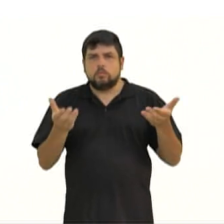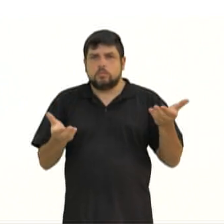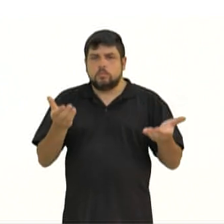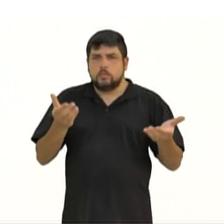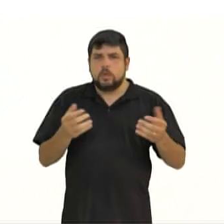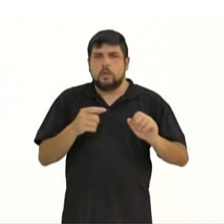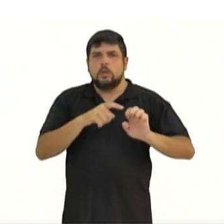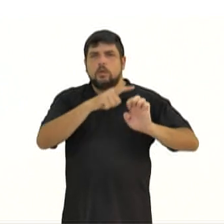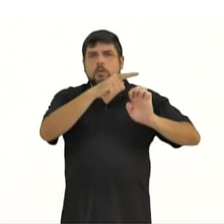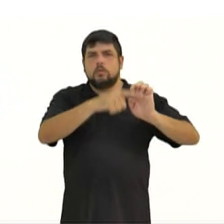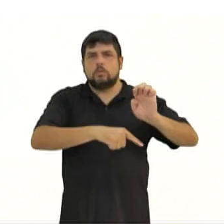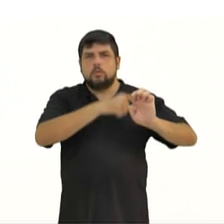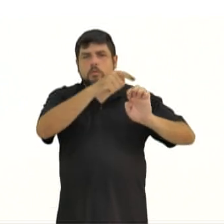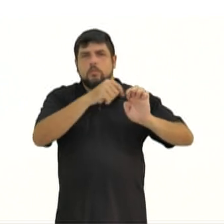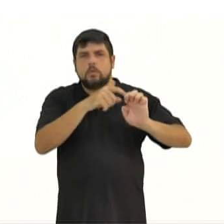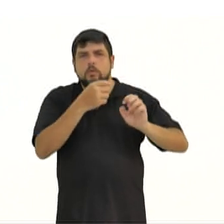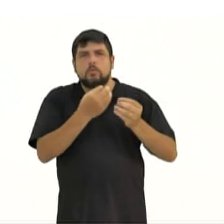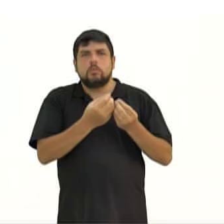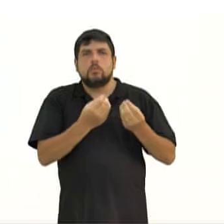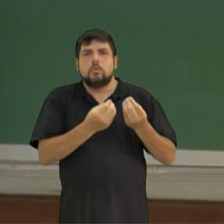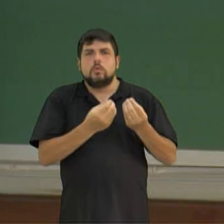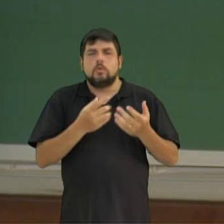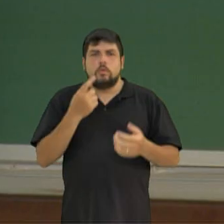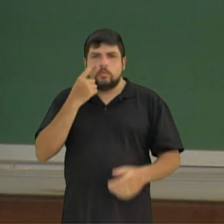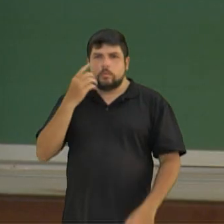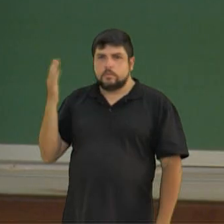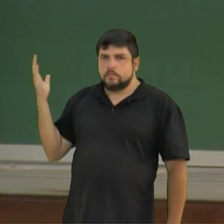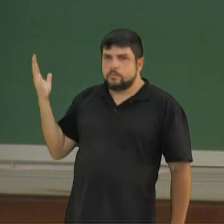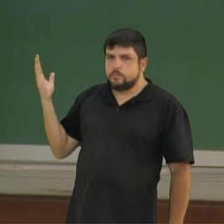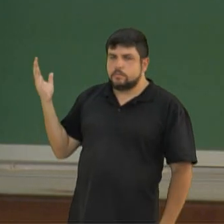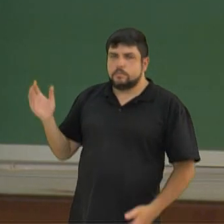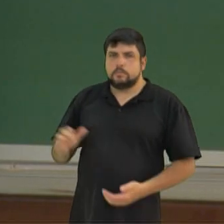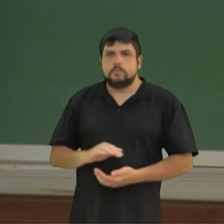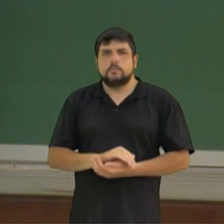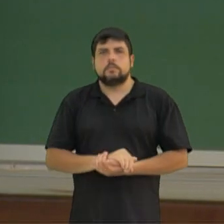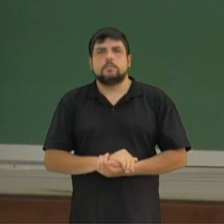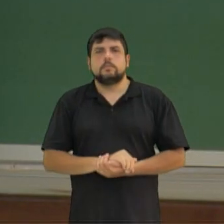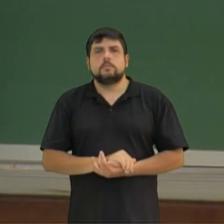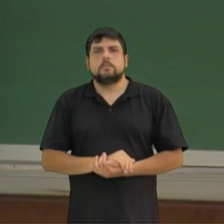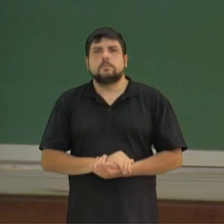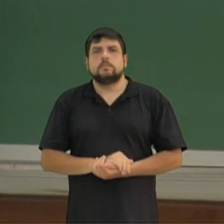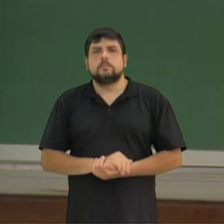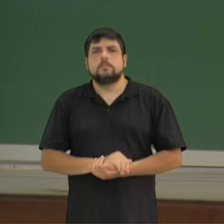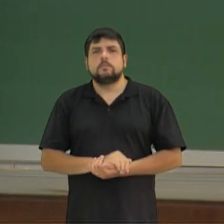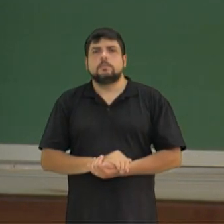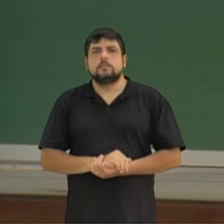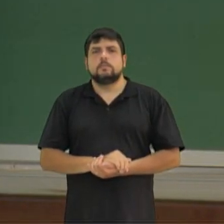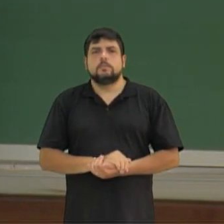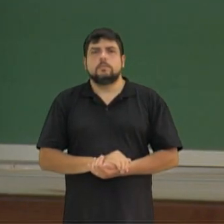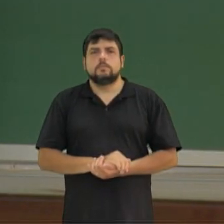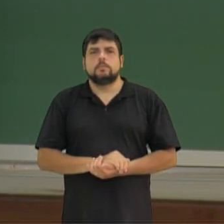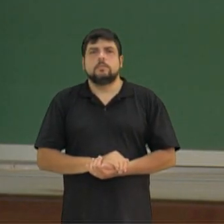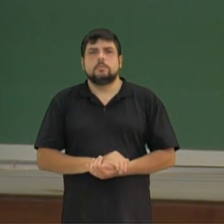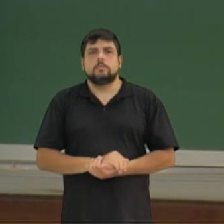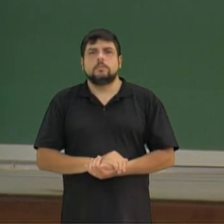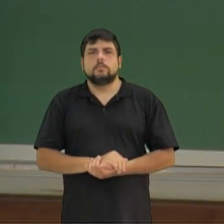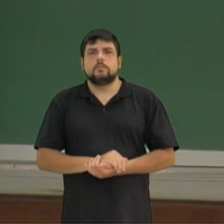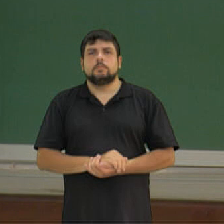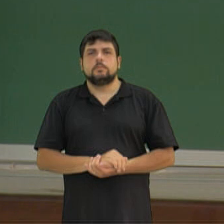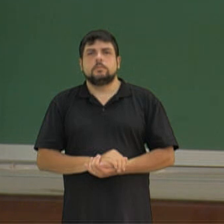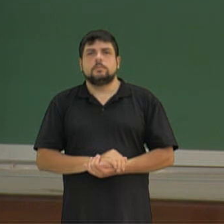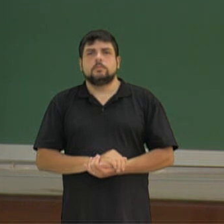ser cancelados e aí a reação global vai ficar assim, né? 2NaCl formando 2Na sólido mais